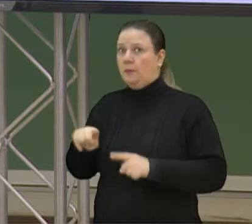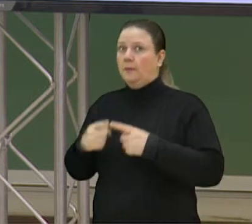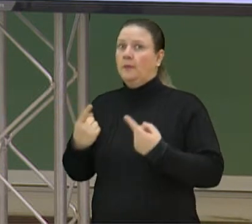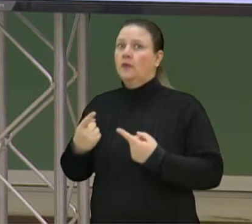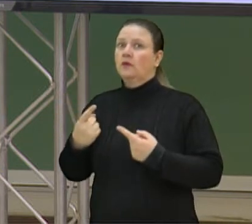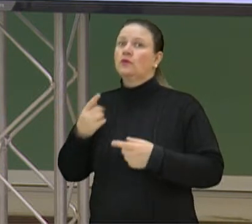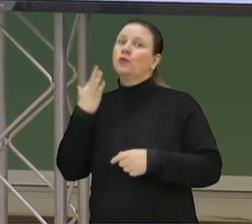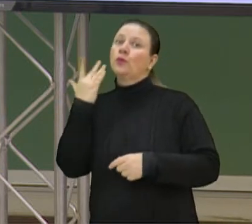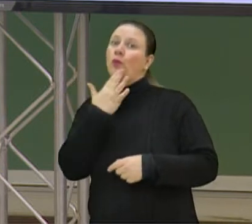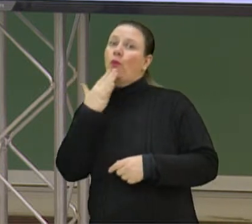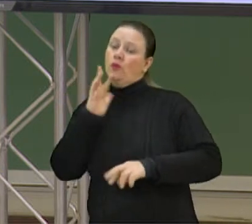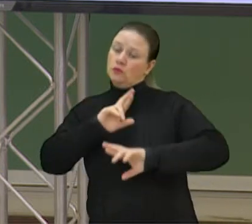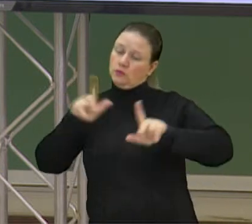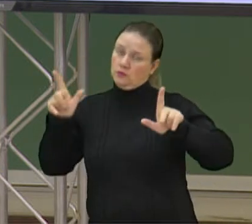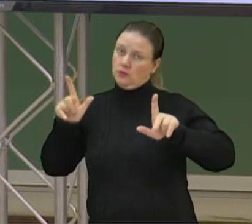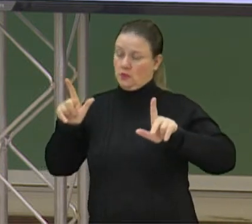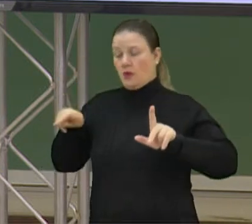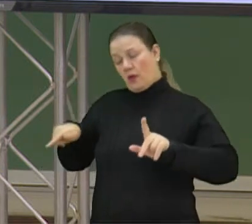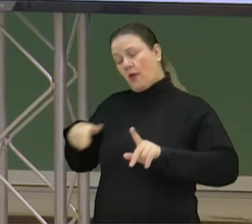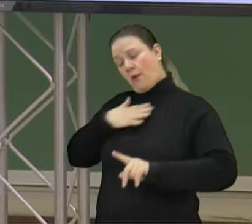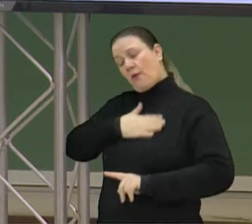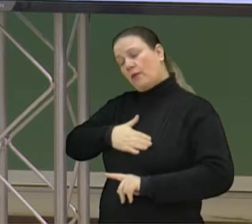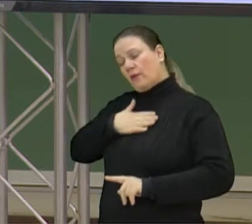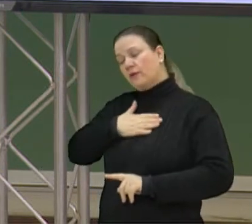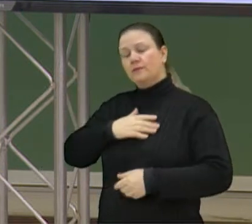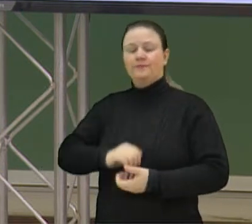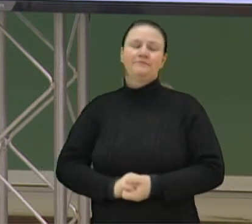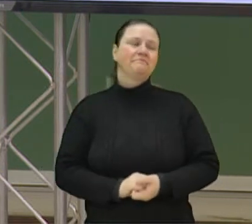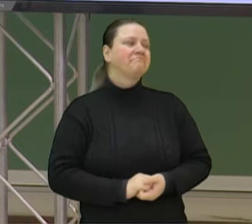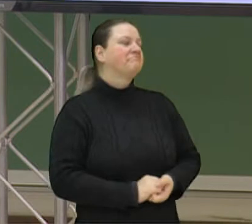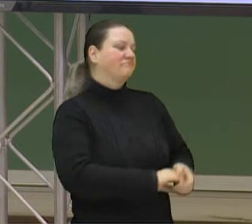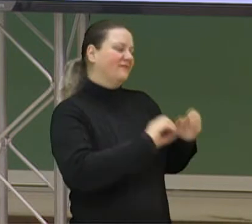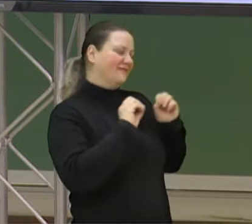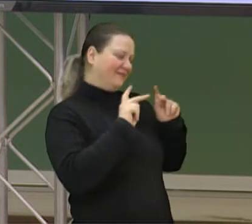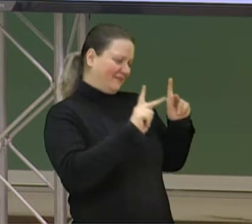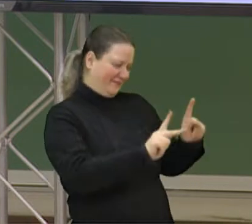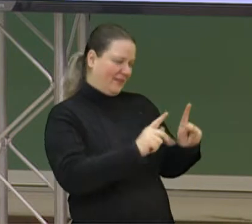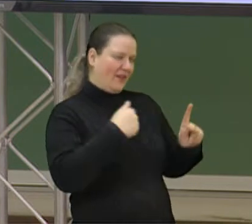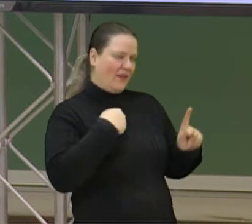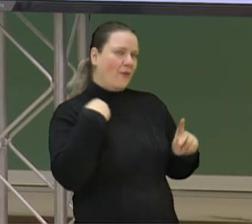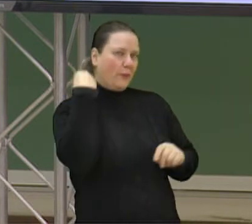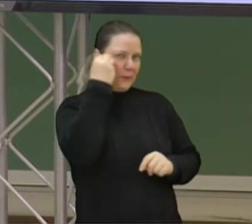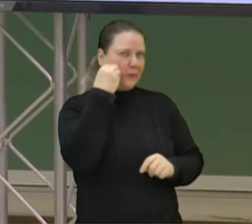que ele acredita que iria agradar a Olivia. Então, en el probador.